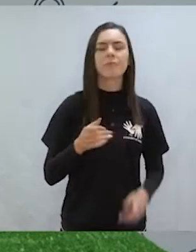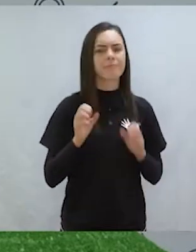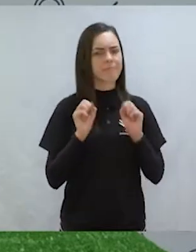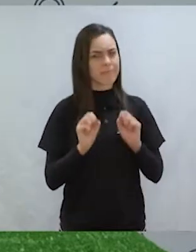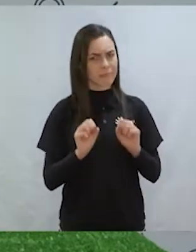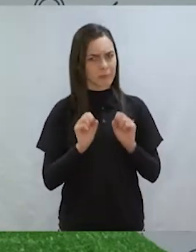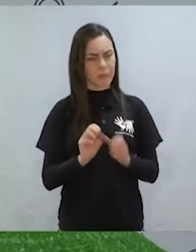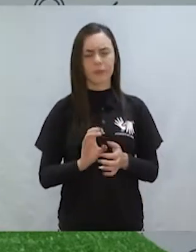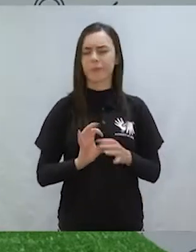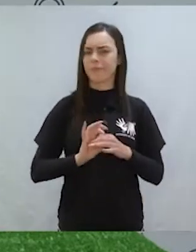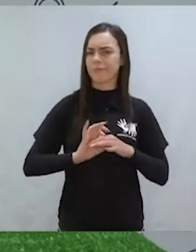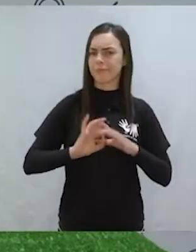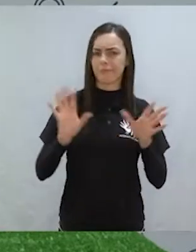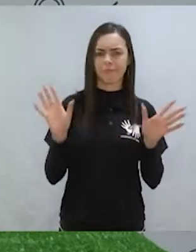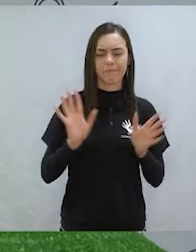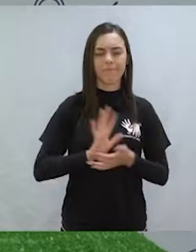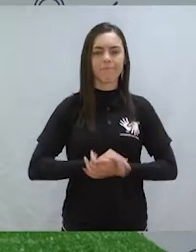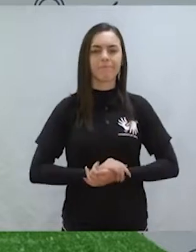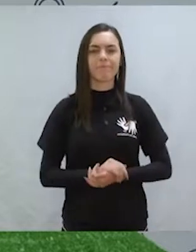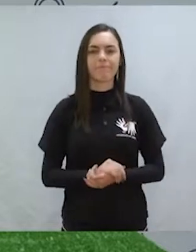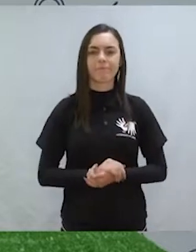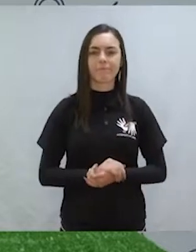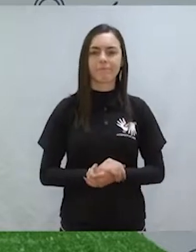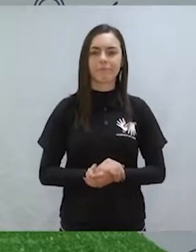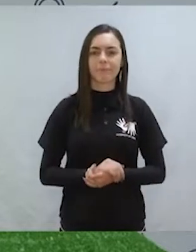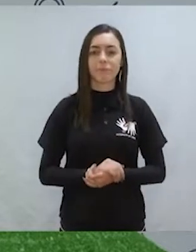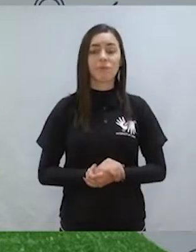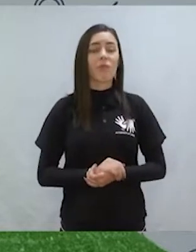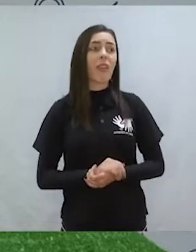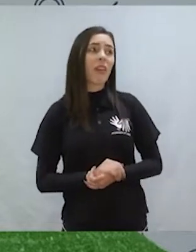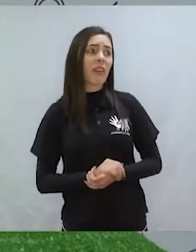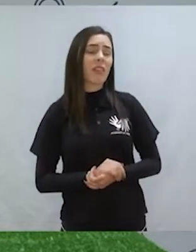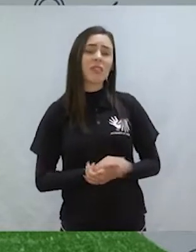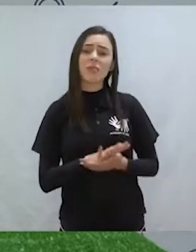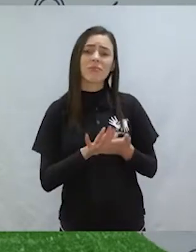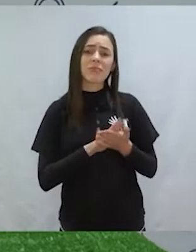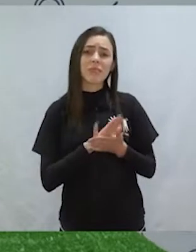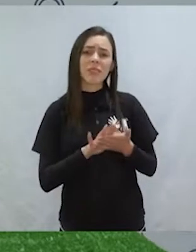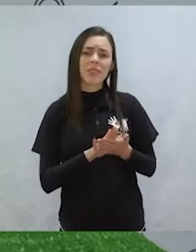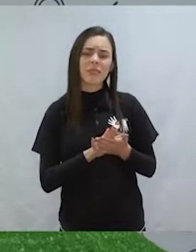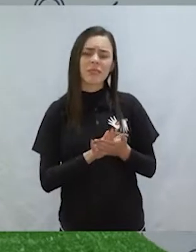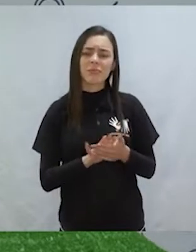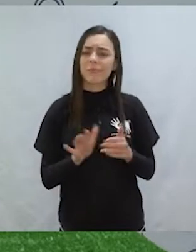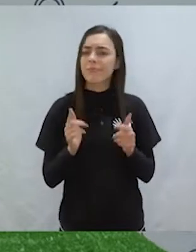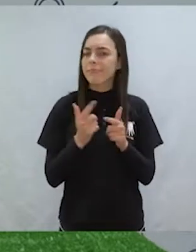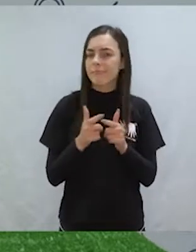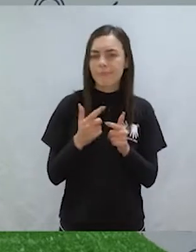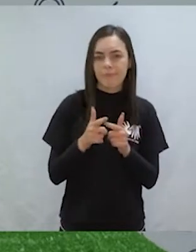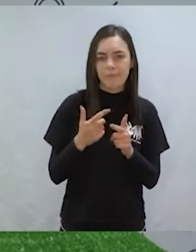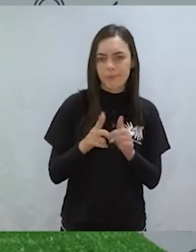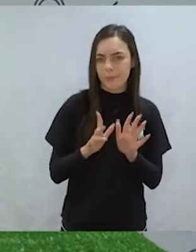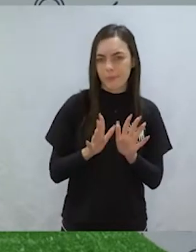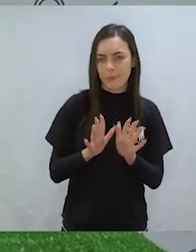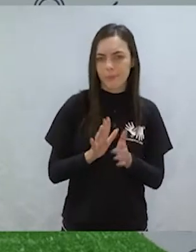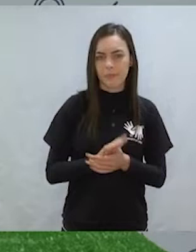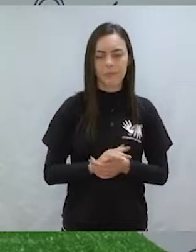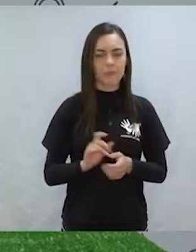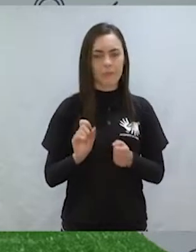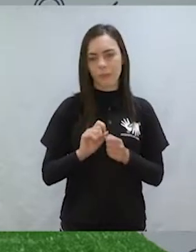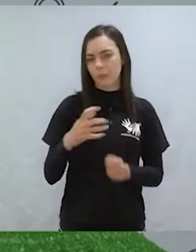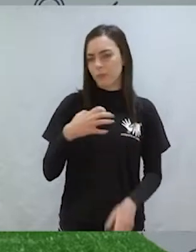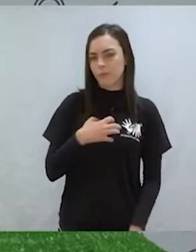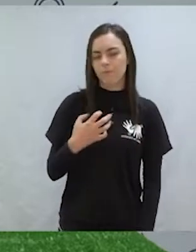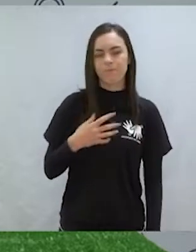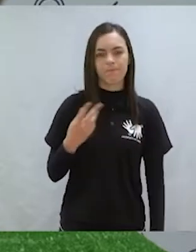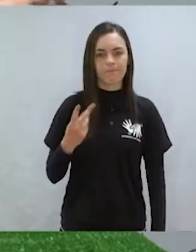valendo. O que você tiver, ok? Ai, prof, eu não tenho nada disso. Não tem problema. Faz com o teu lápis preto